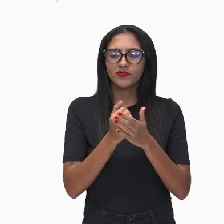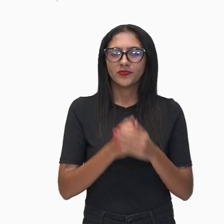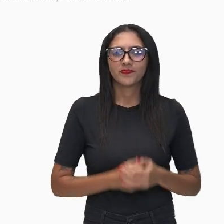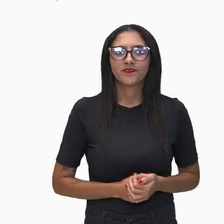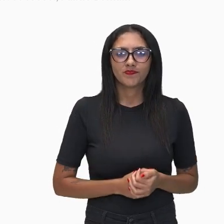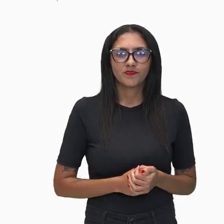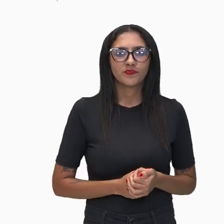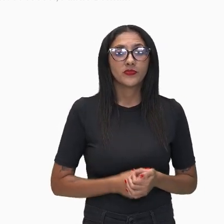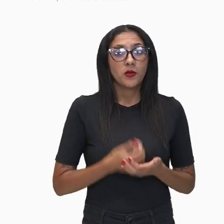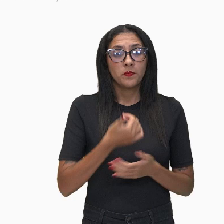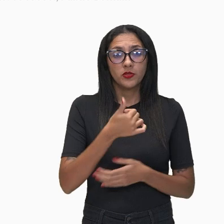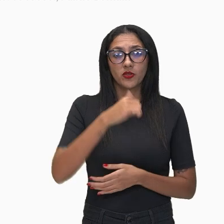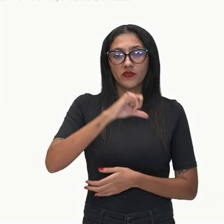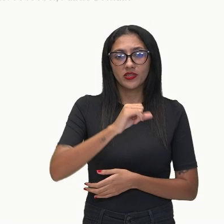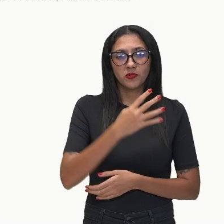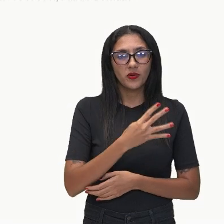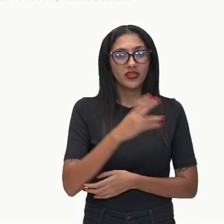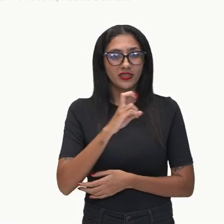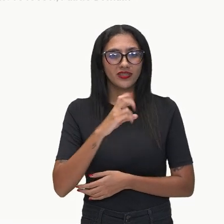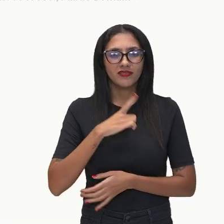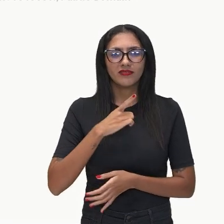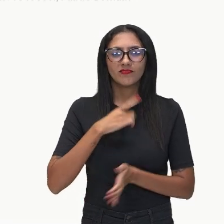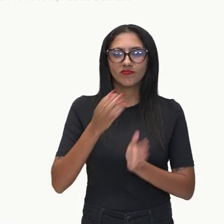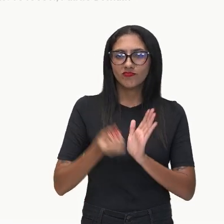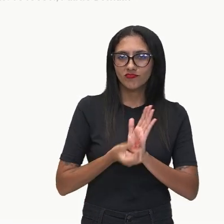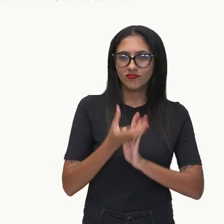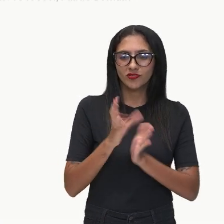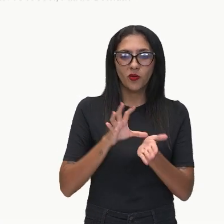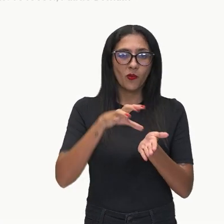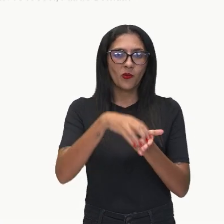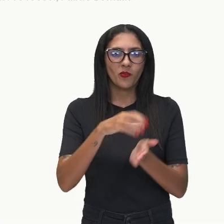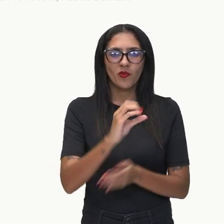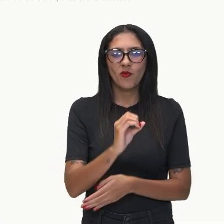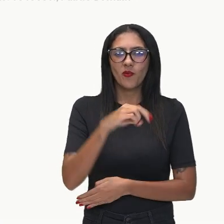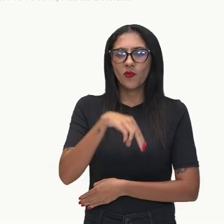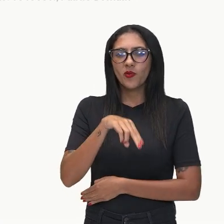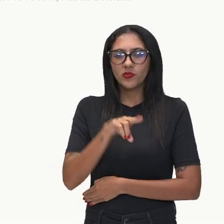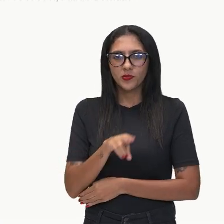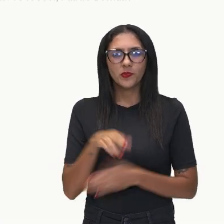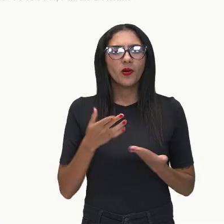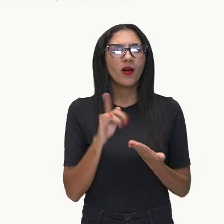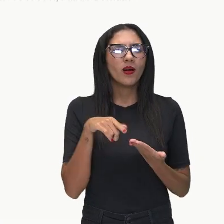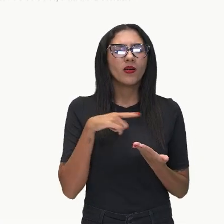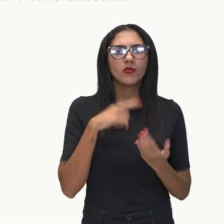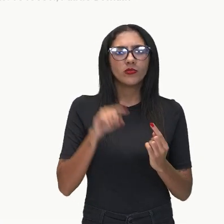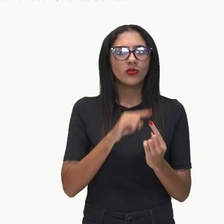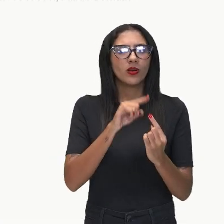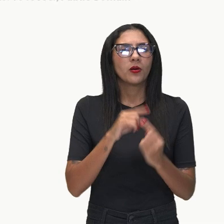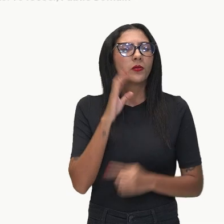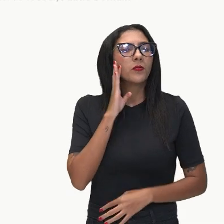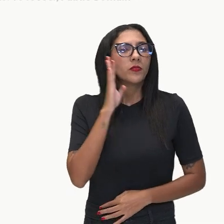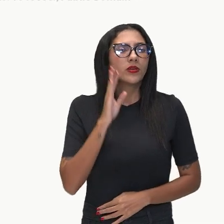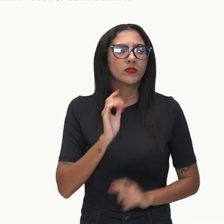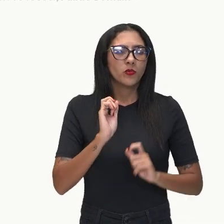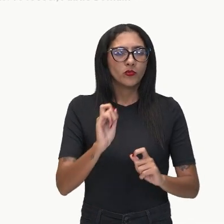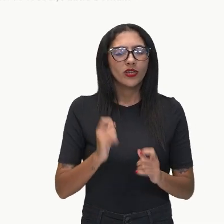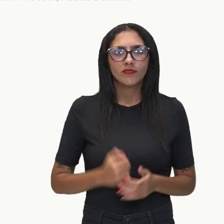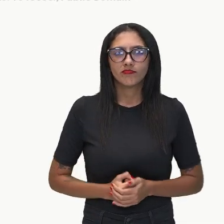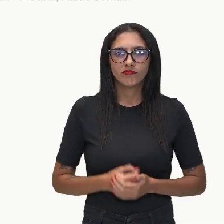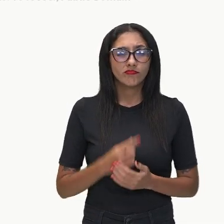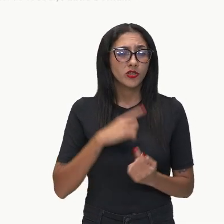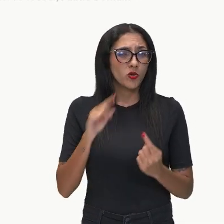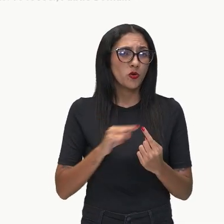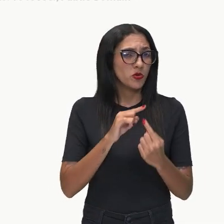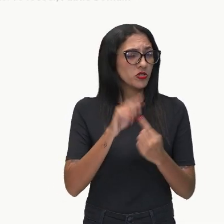então, nós tivemos a criação da própria ONU e o objetivo maior da ONU foi o de fomentar a